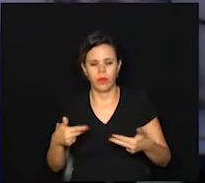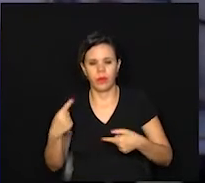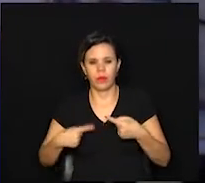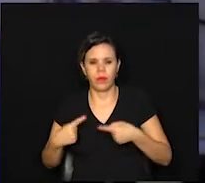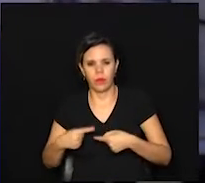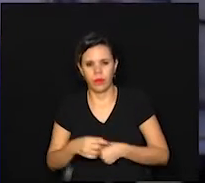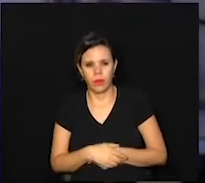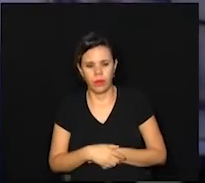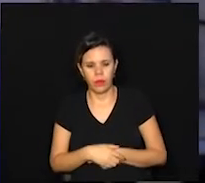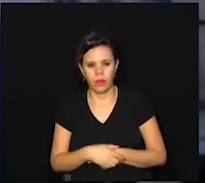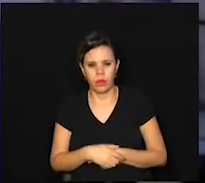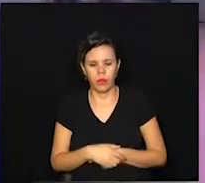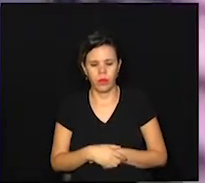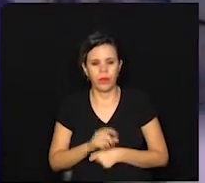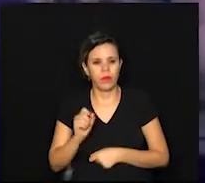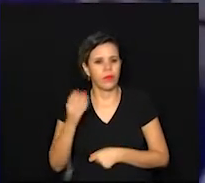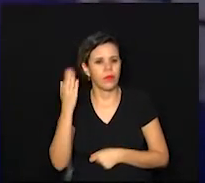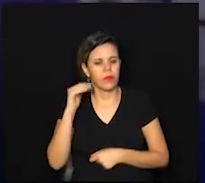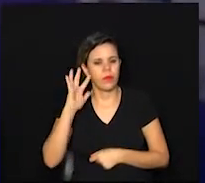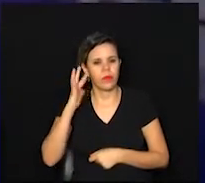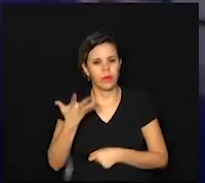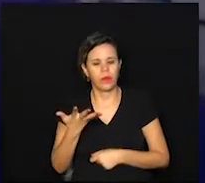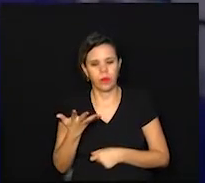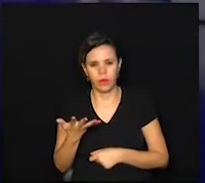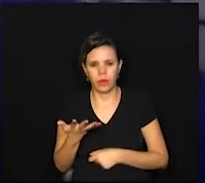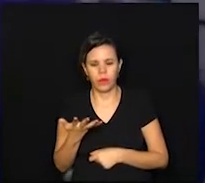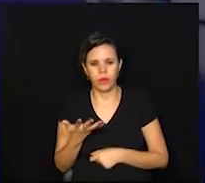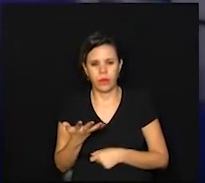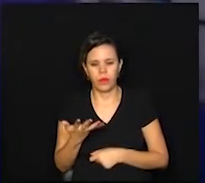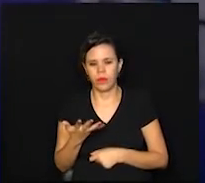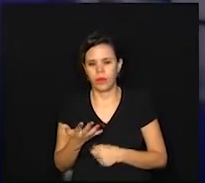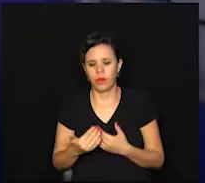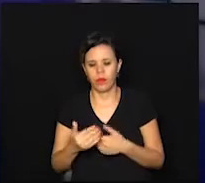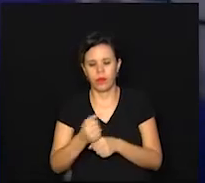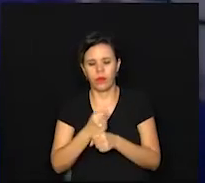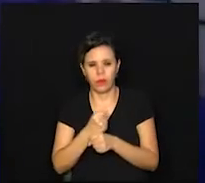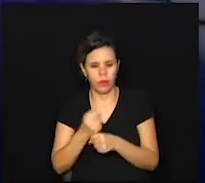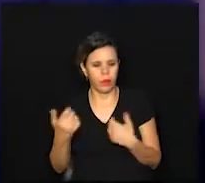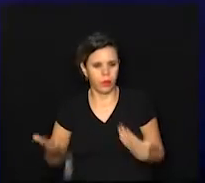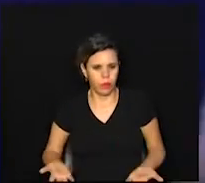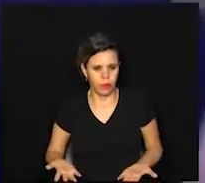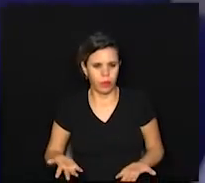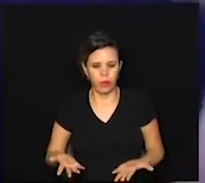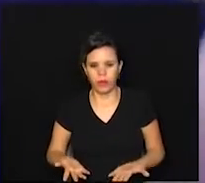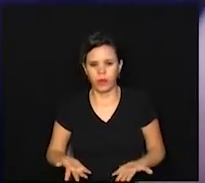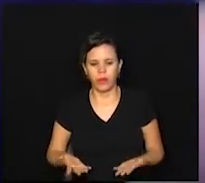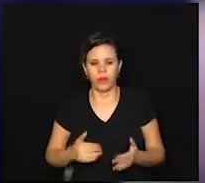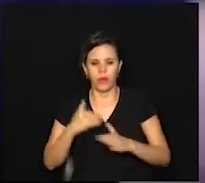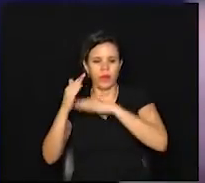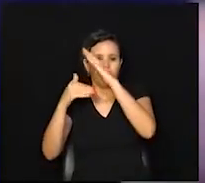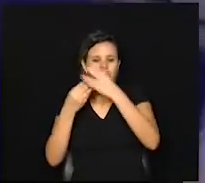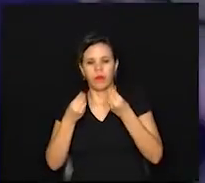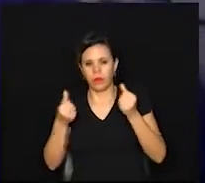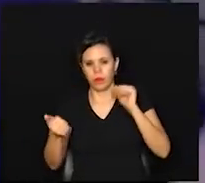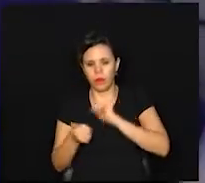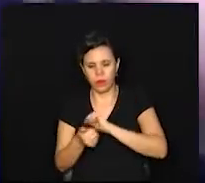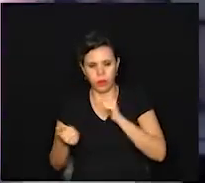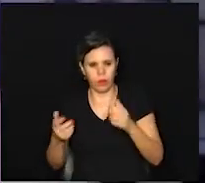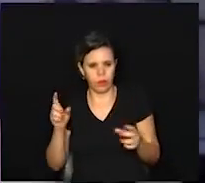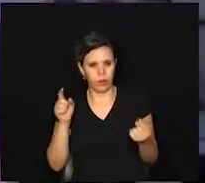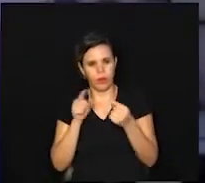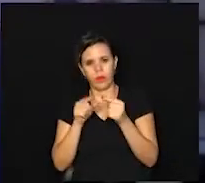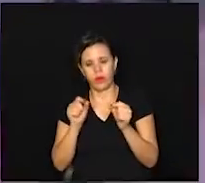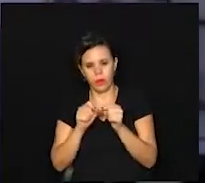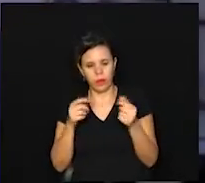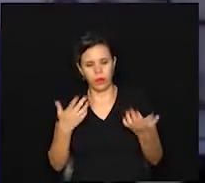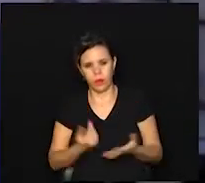debate, sabe? Quem sabe o resultado disso daqui a alguns anos seja mais um salto de qualidade em direção